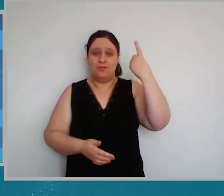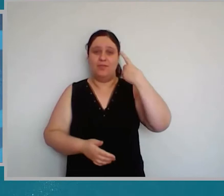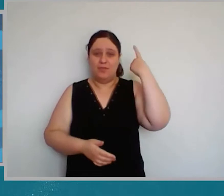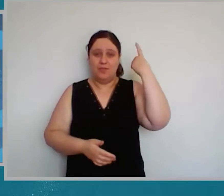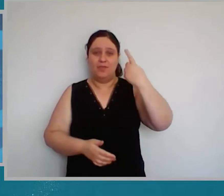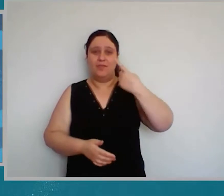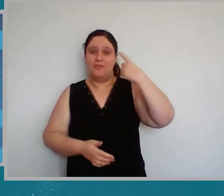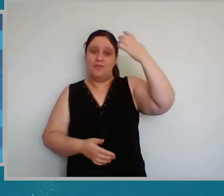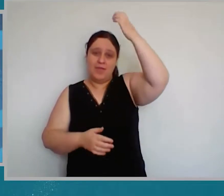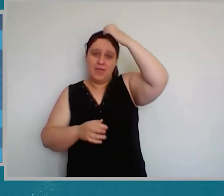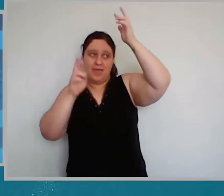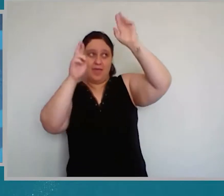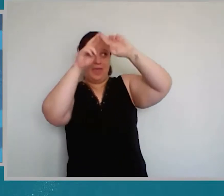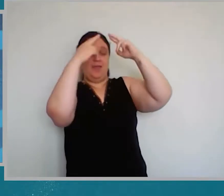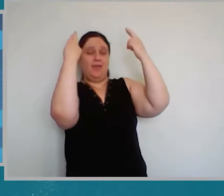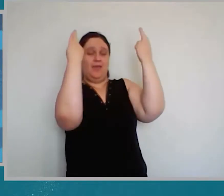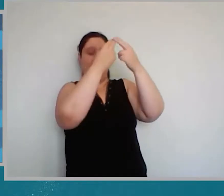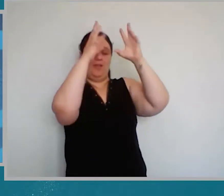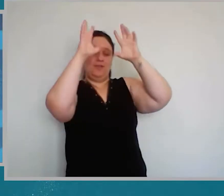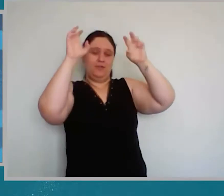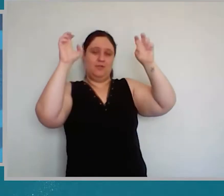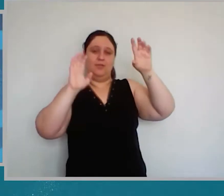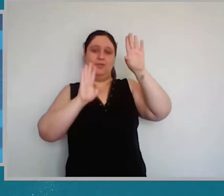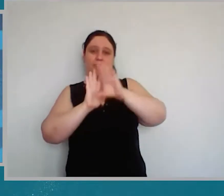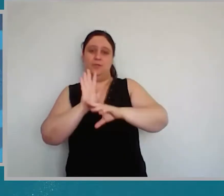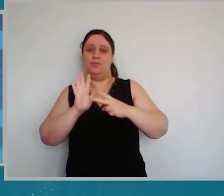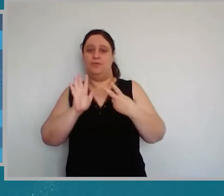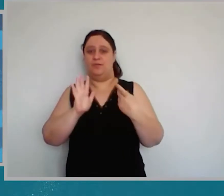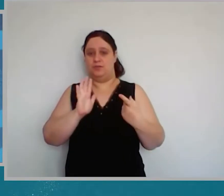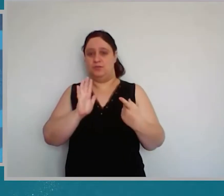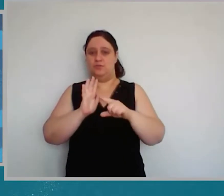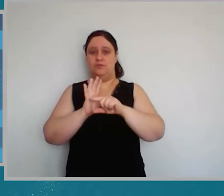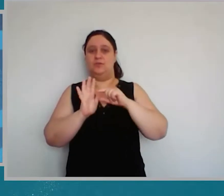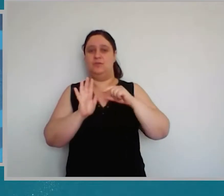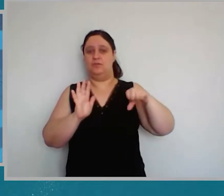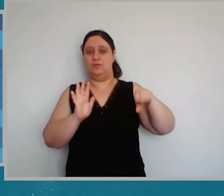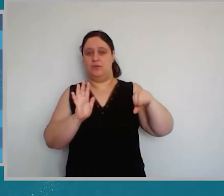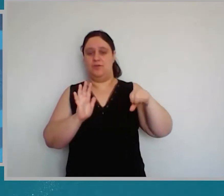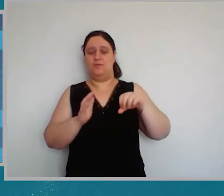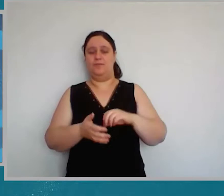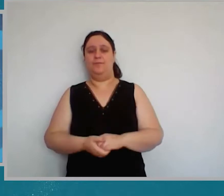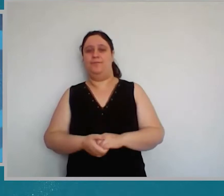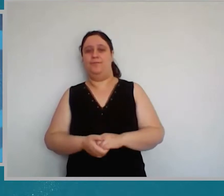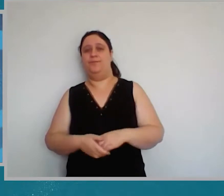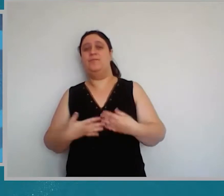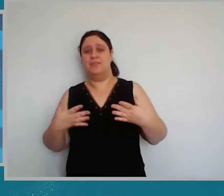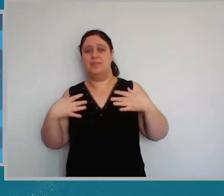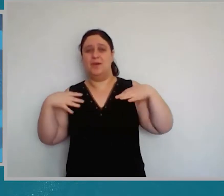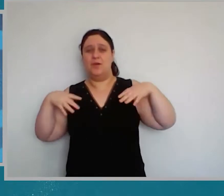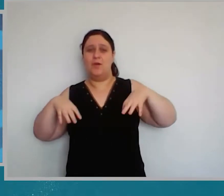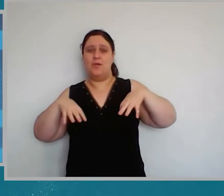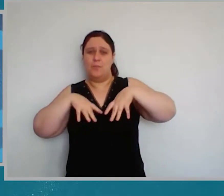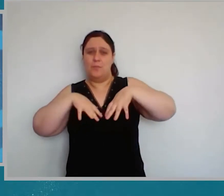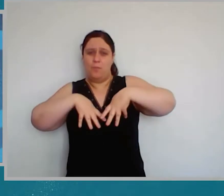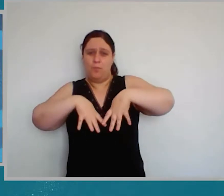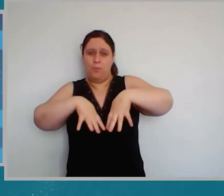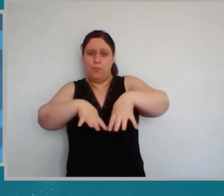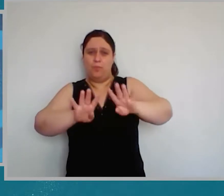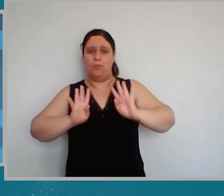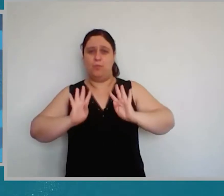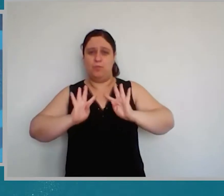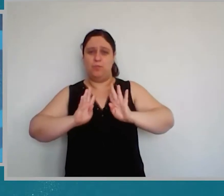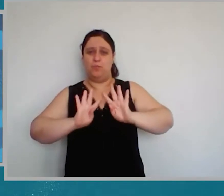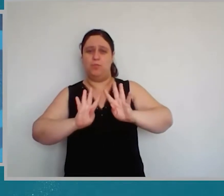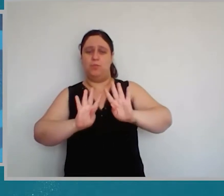céus. Capítulo 21, versículo 9. E as multidões, tanto as que o precediam como as